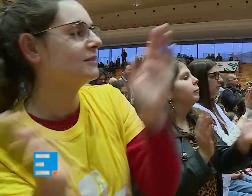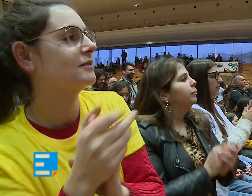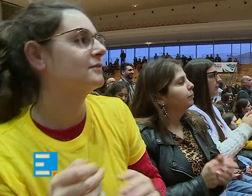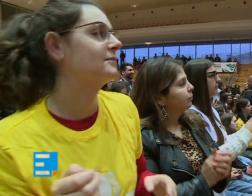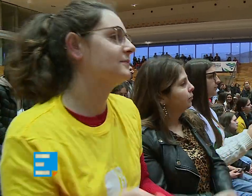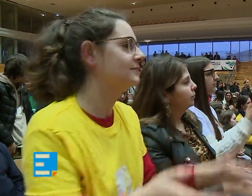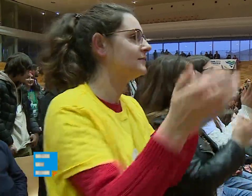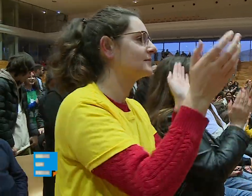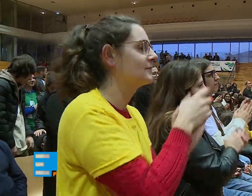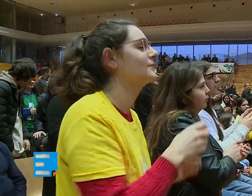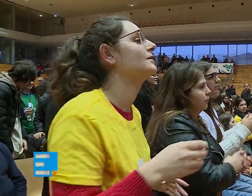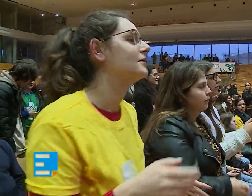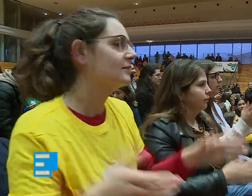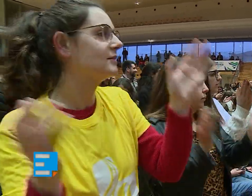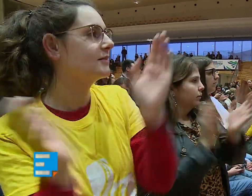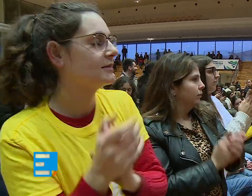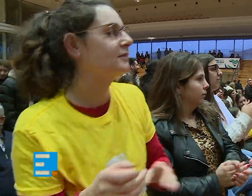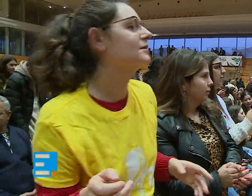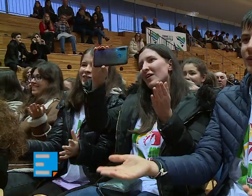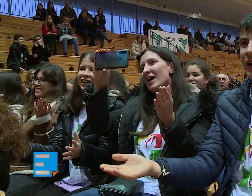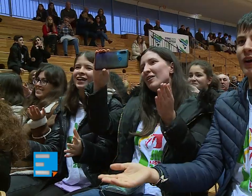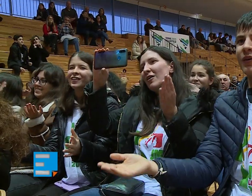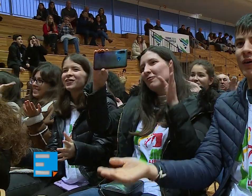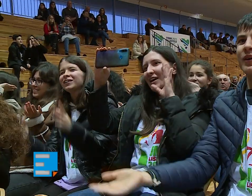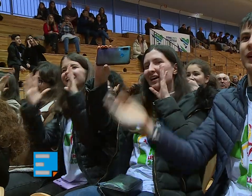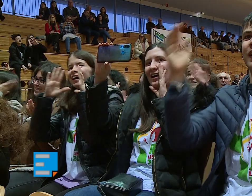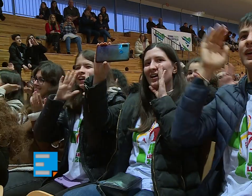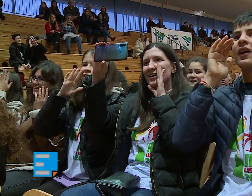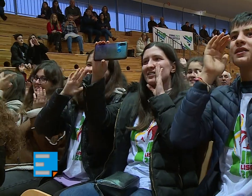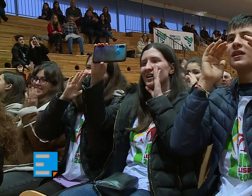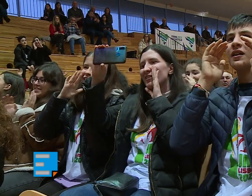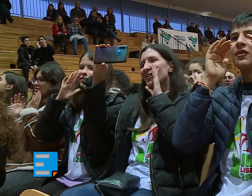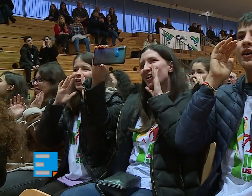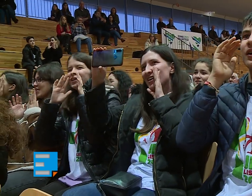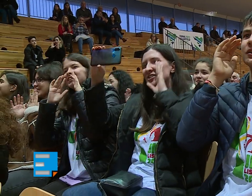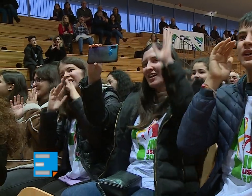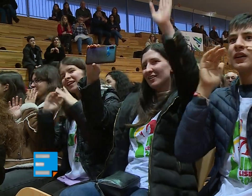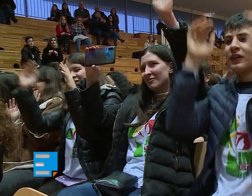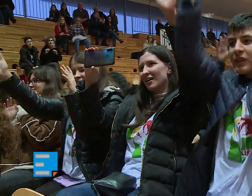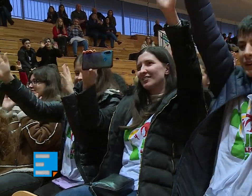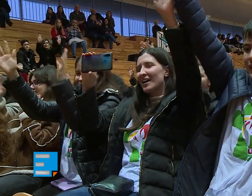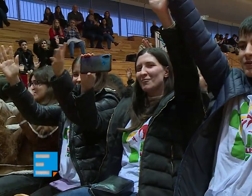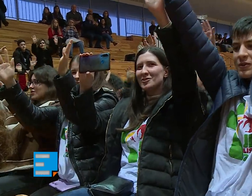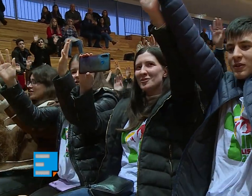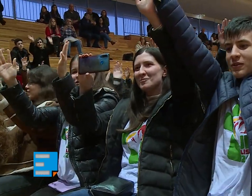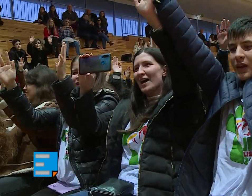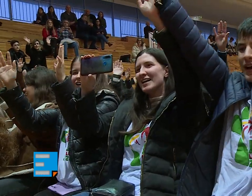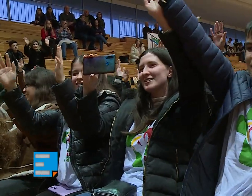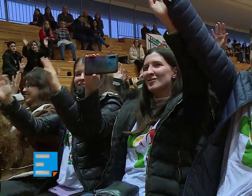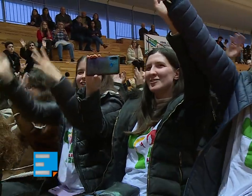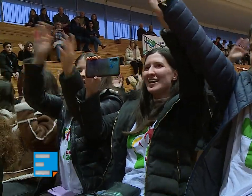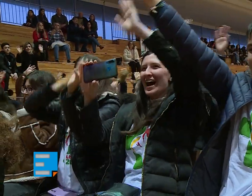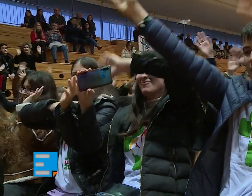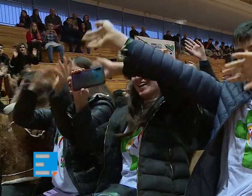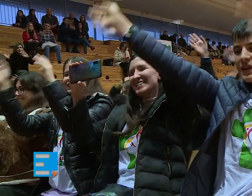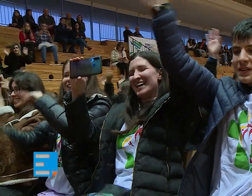para muitas iniciativas que na Diocese de Viana do Castelo começam logo no início do mês, em Dia Diocesano, que olhou o